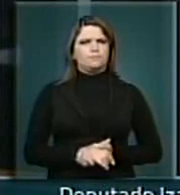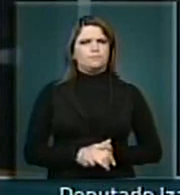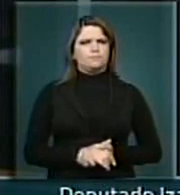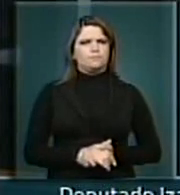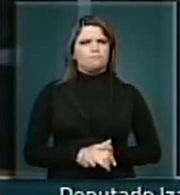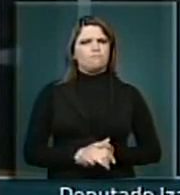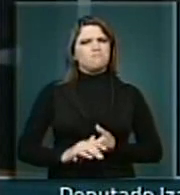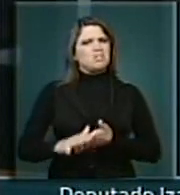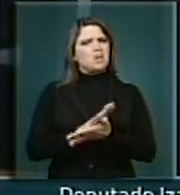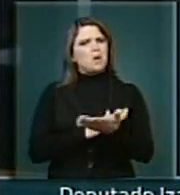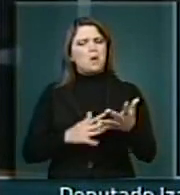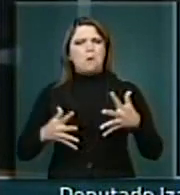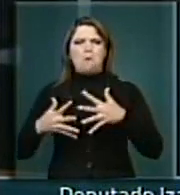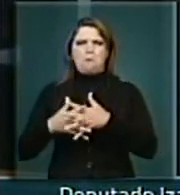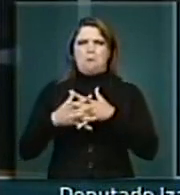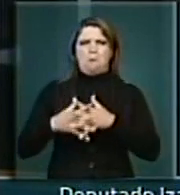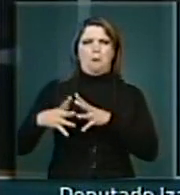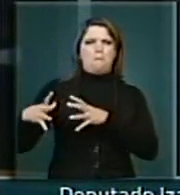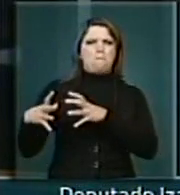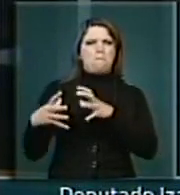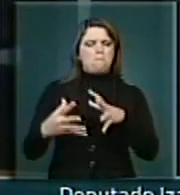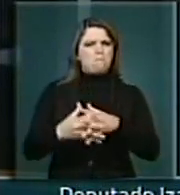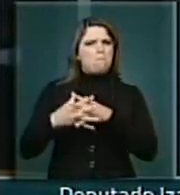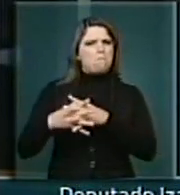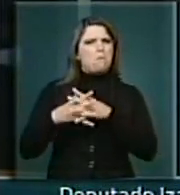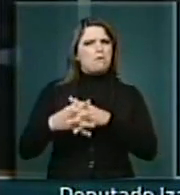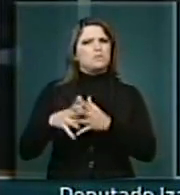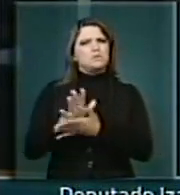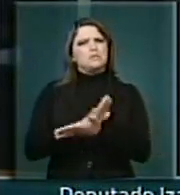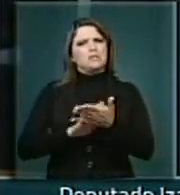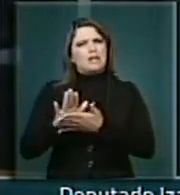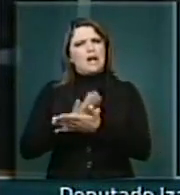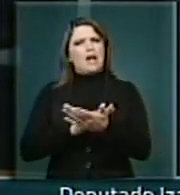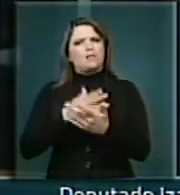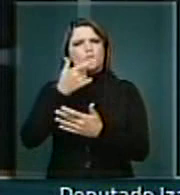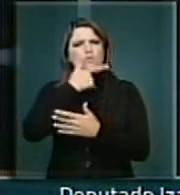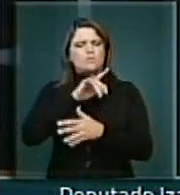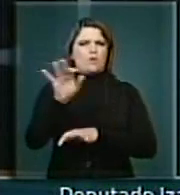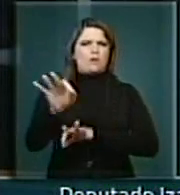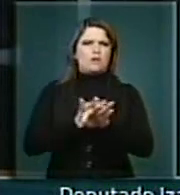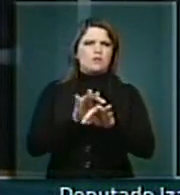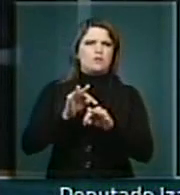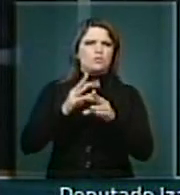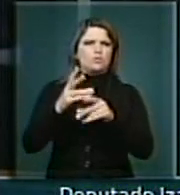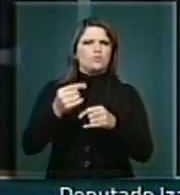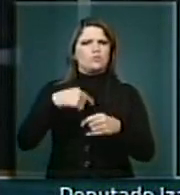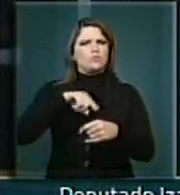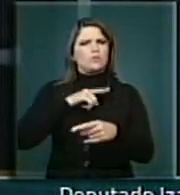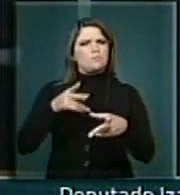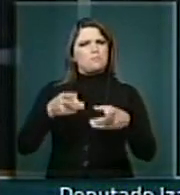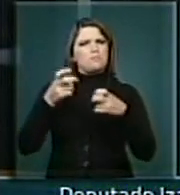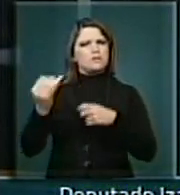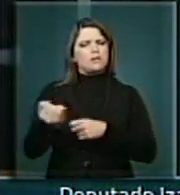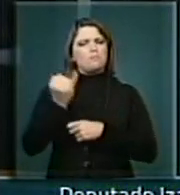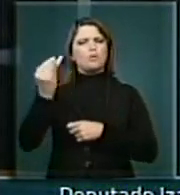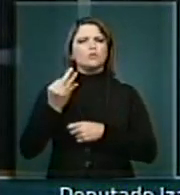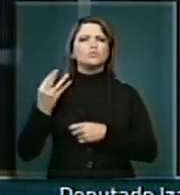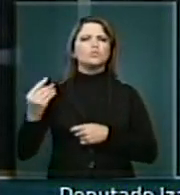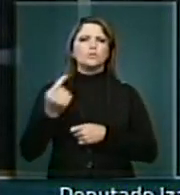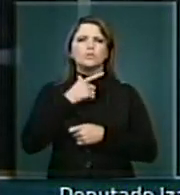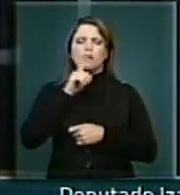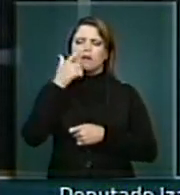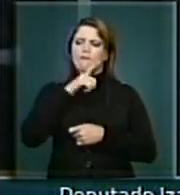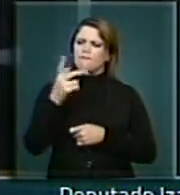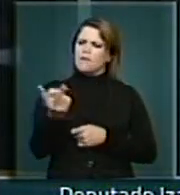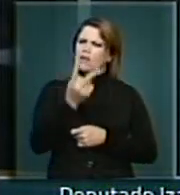sem nenhuma bagunça, bem organizado. E a gente percebe claramente a importância da